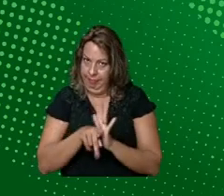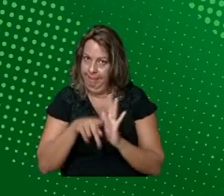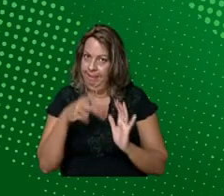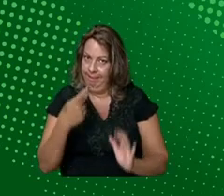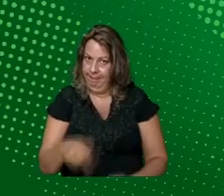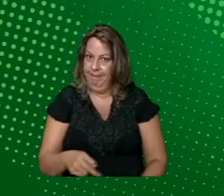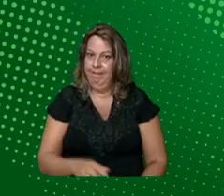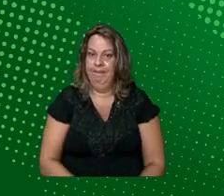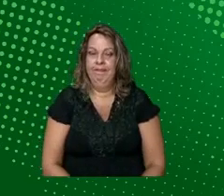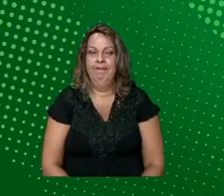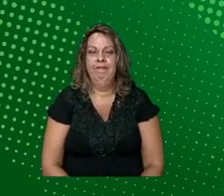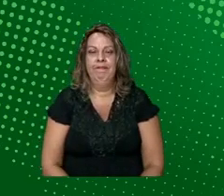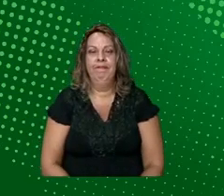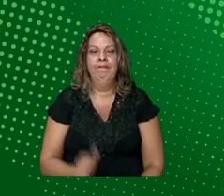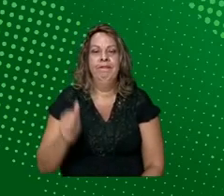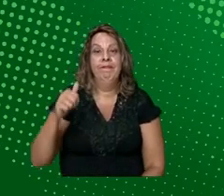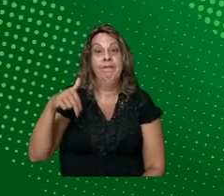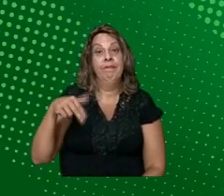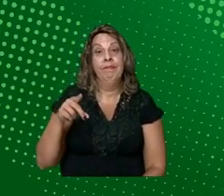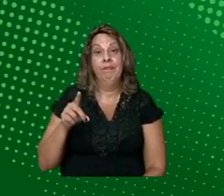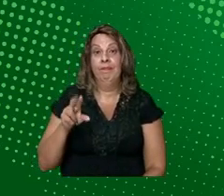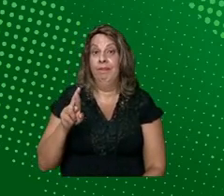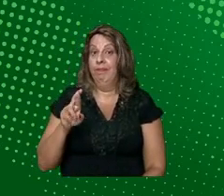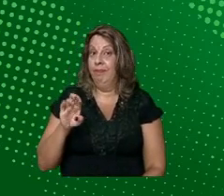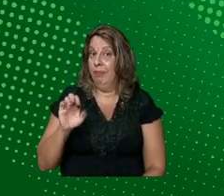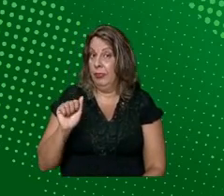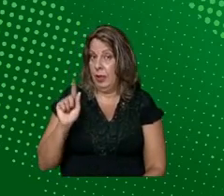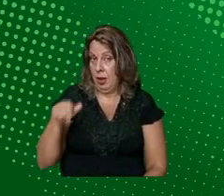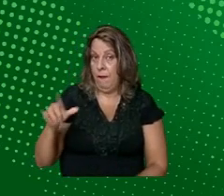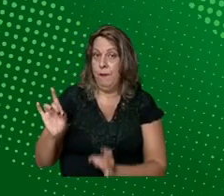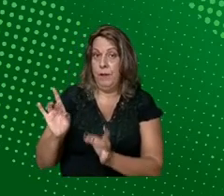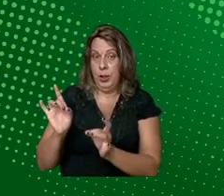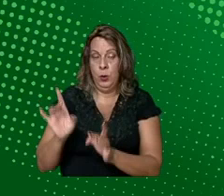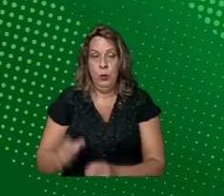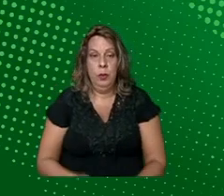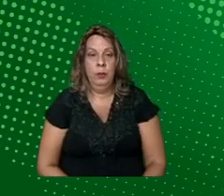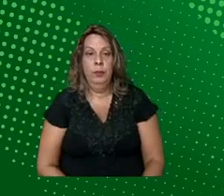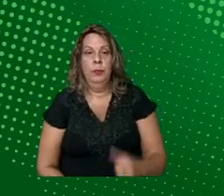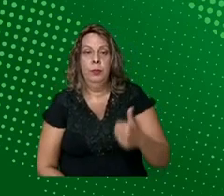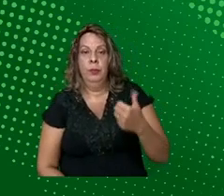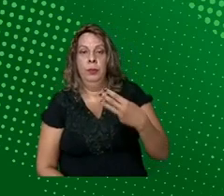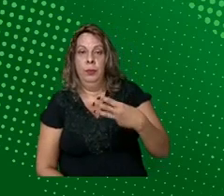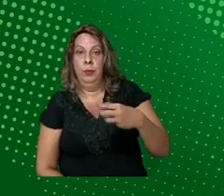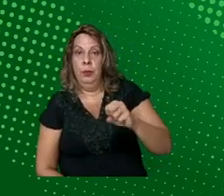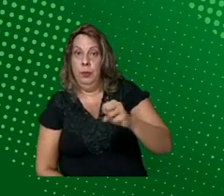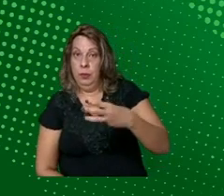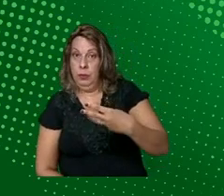cidade da Maria Laura. Andréa foi a pé quente, a regional Lagarto. Eu anuncio agora